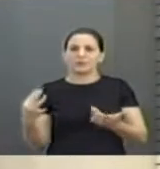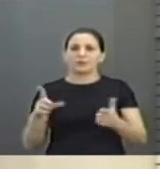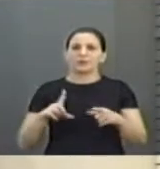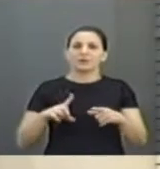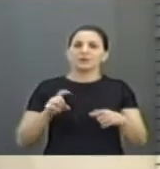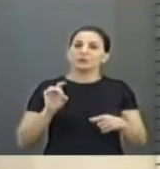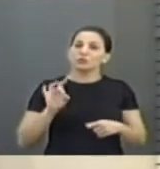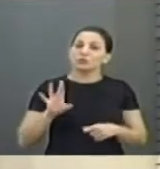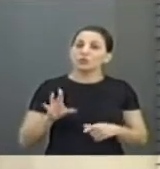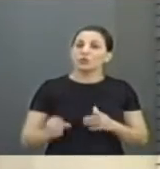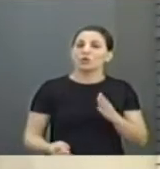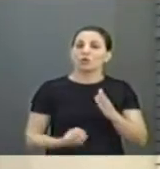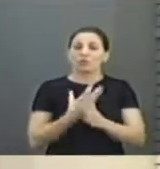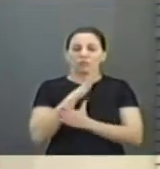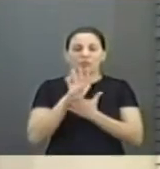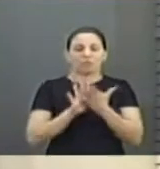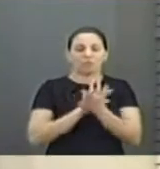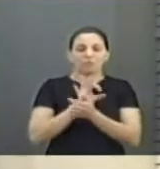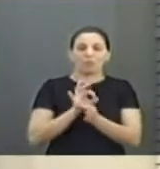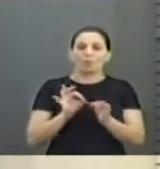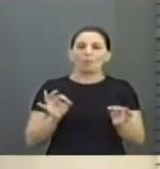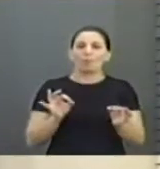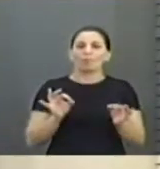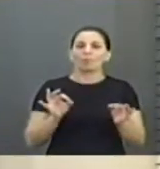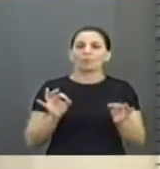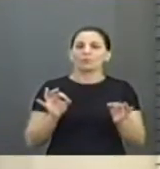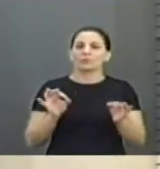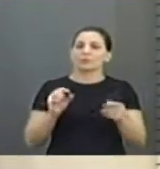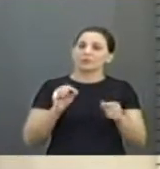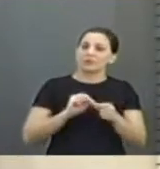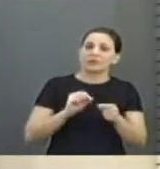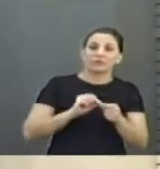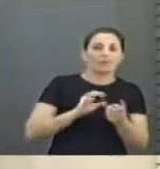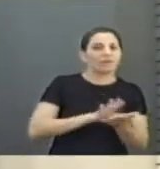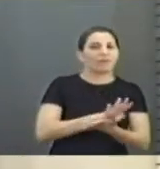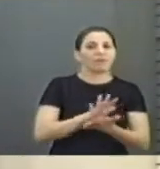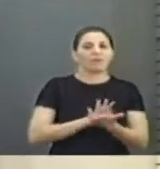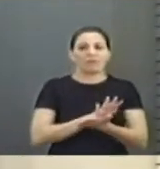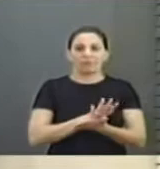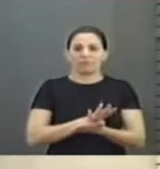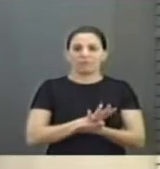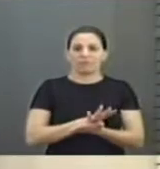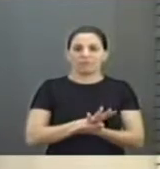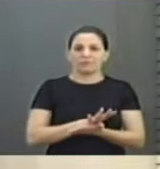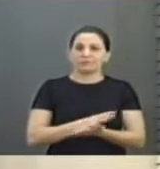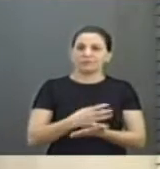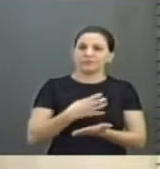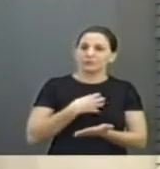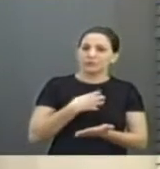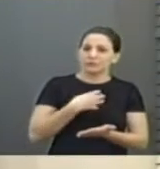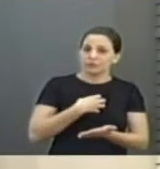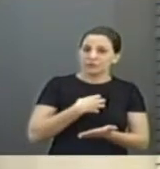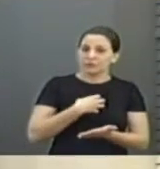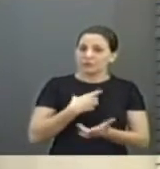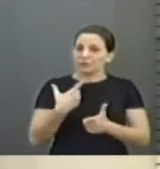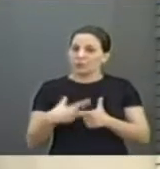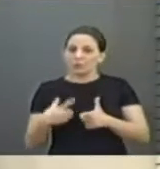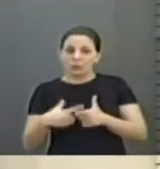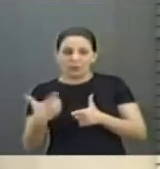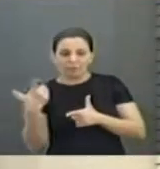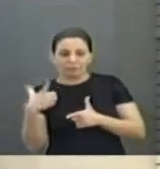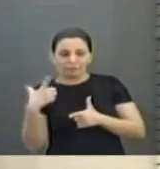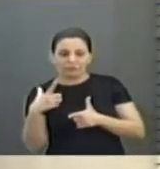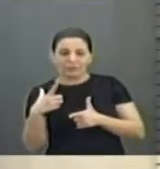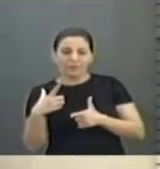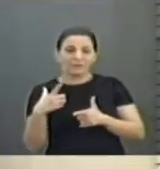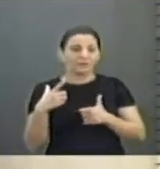não acontece para quem não faz. A maneira de você não ter problema é não fazer.